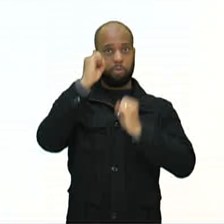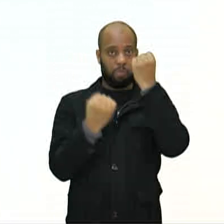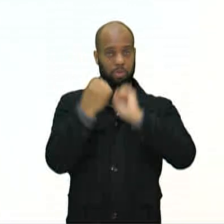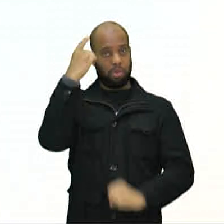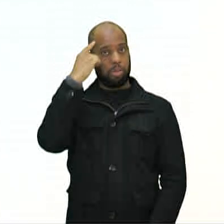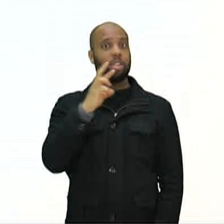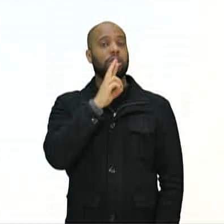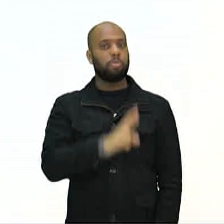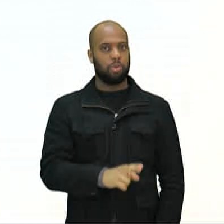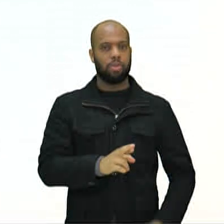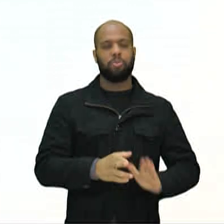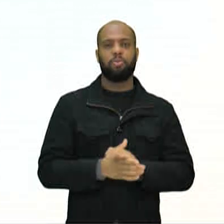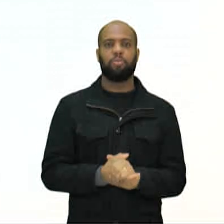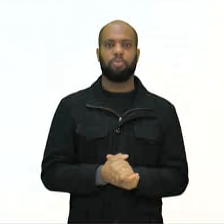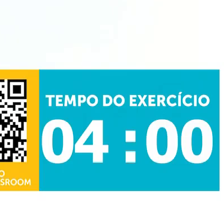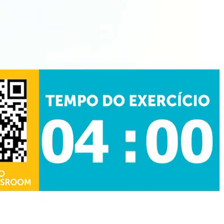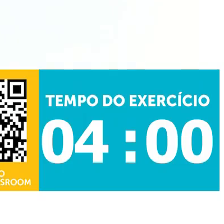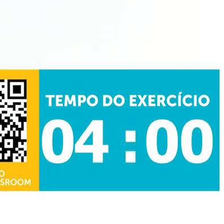respondam.